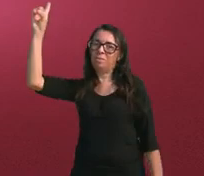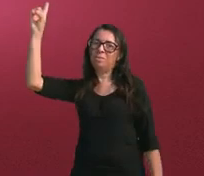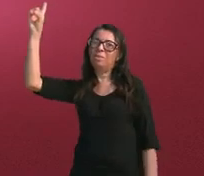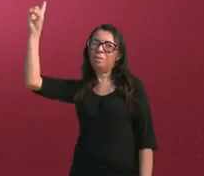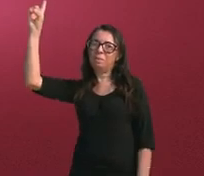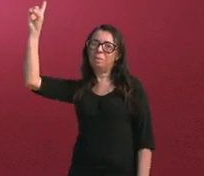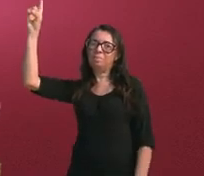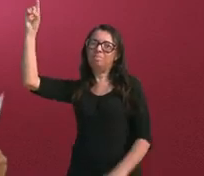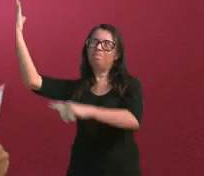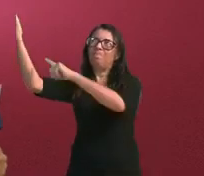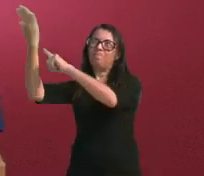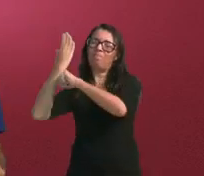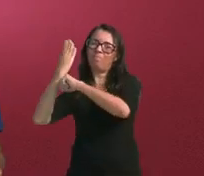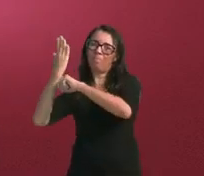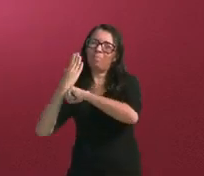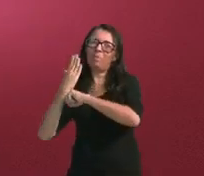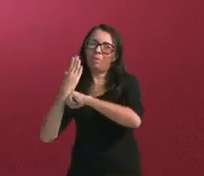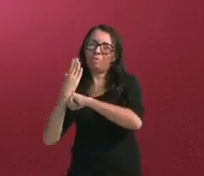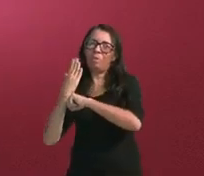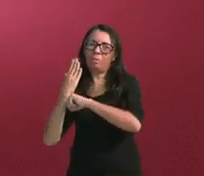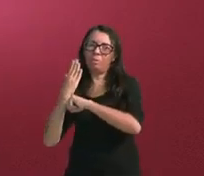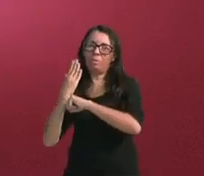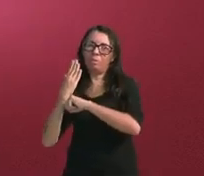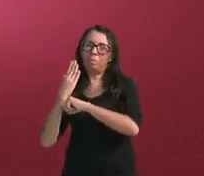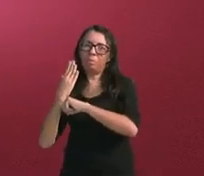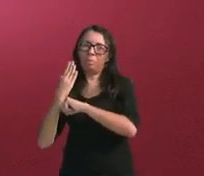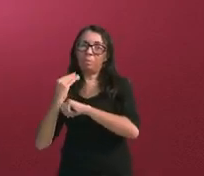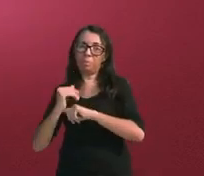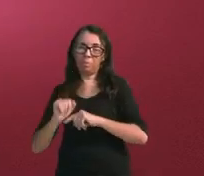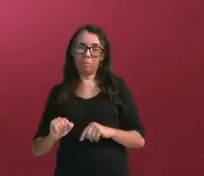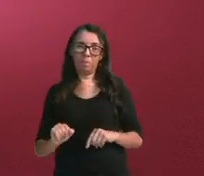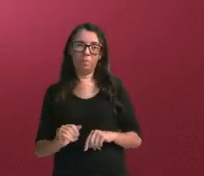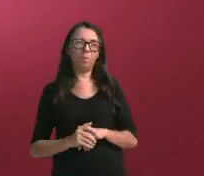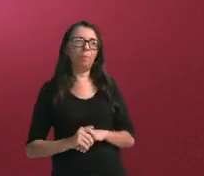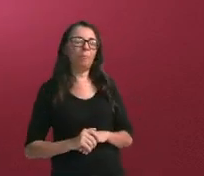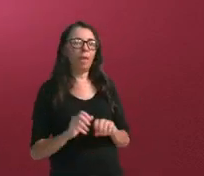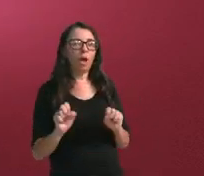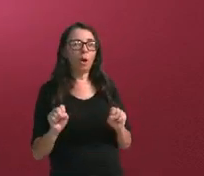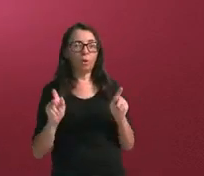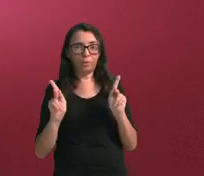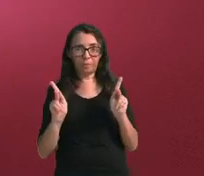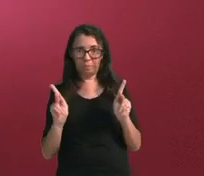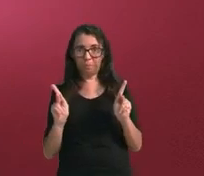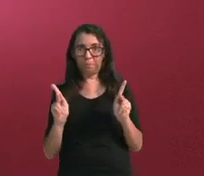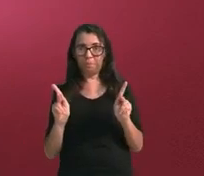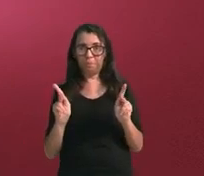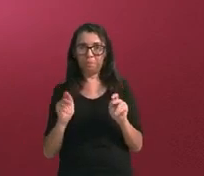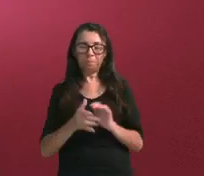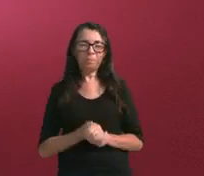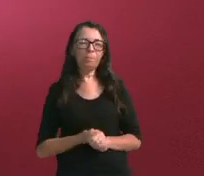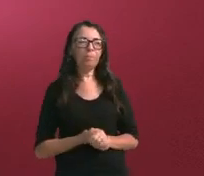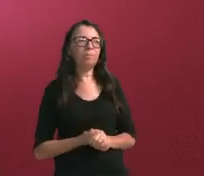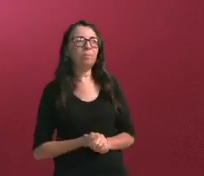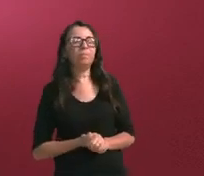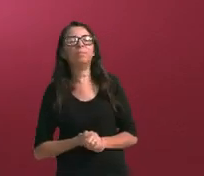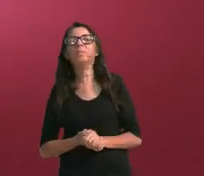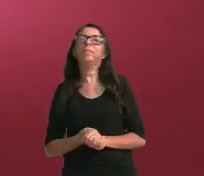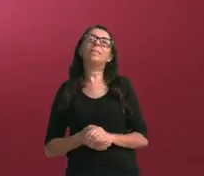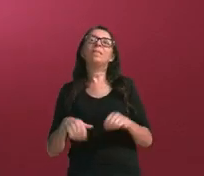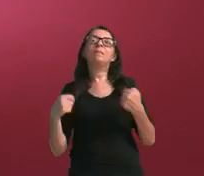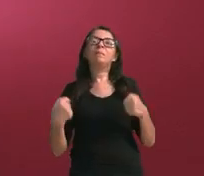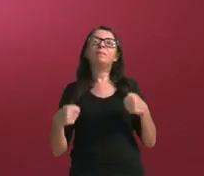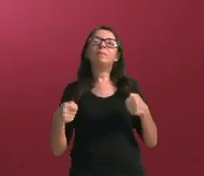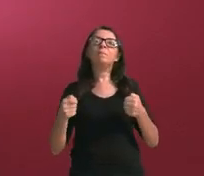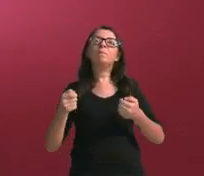que fecha essa questão de não ter orgulho próprio, né? Não ter orgulho próprio, e sim exaltar aquele que deve ser